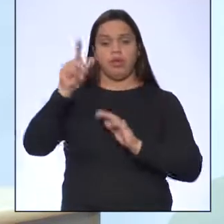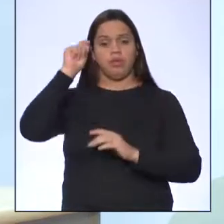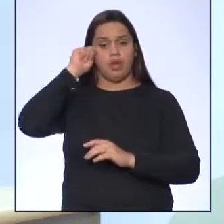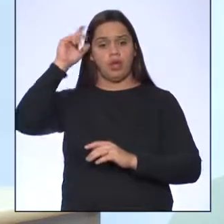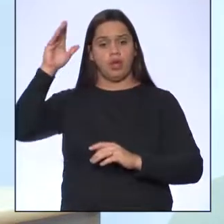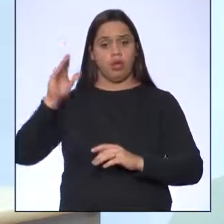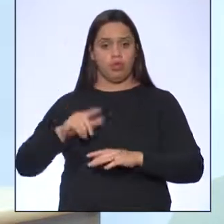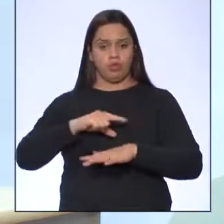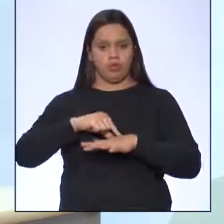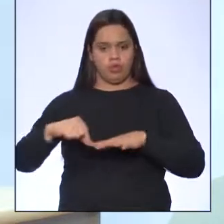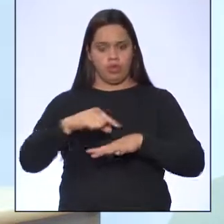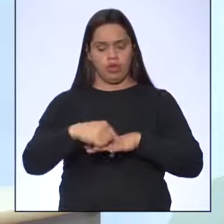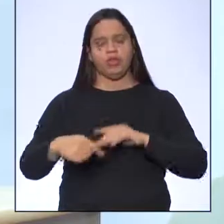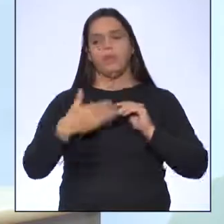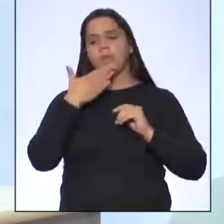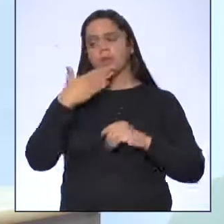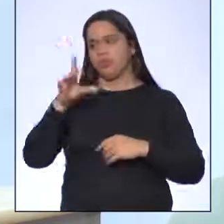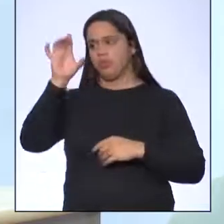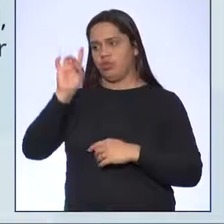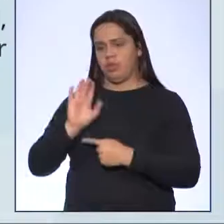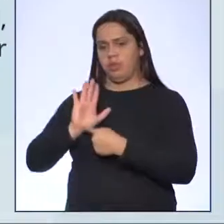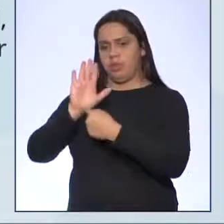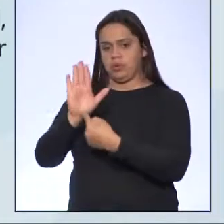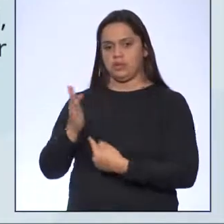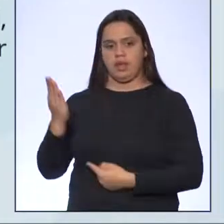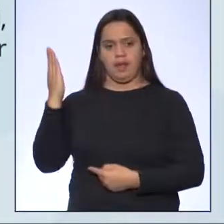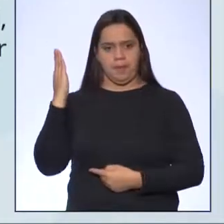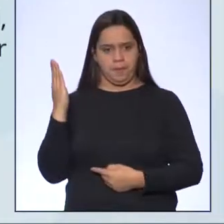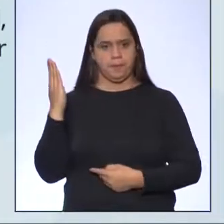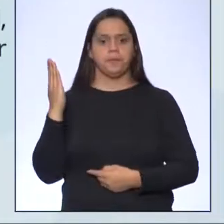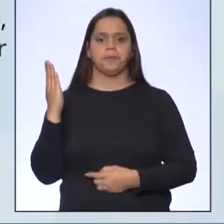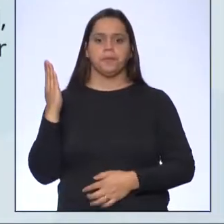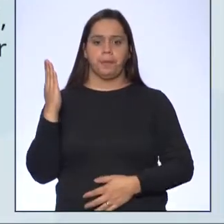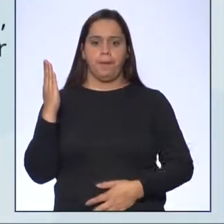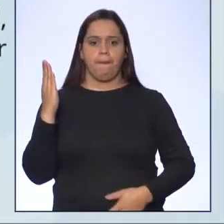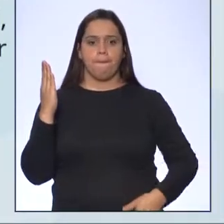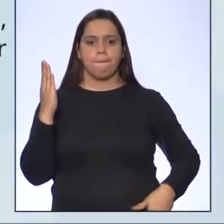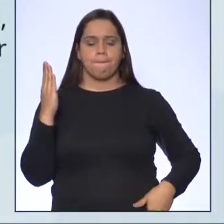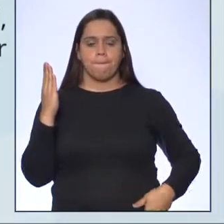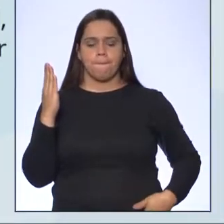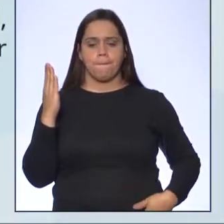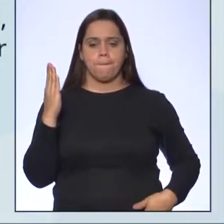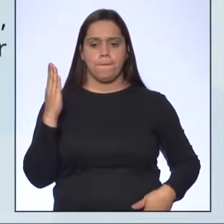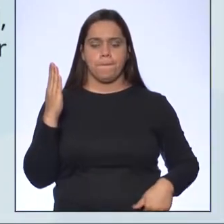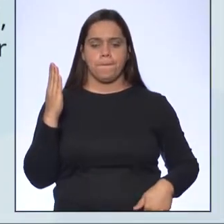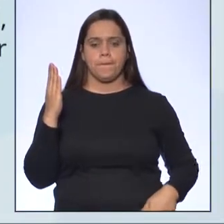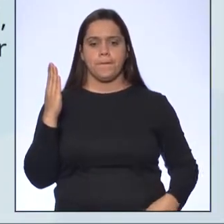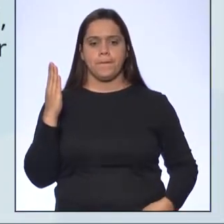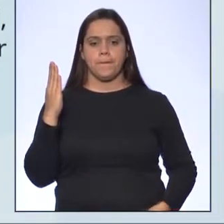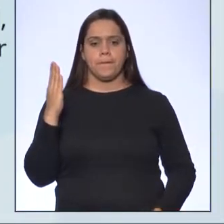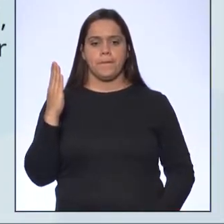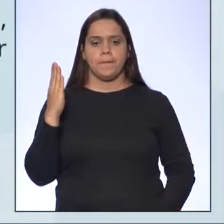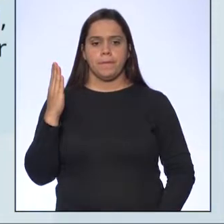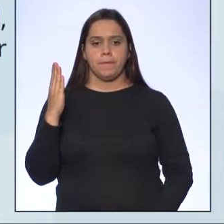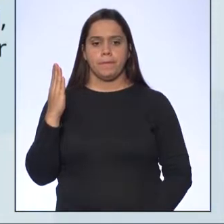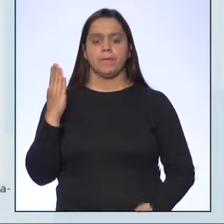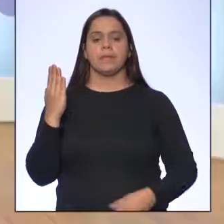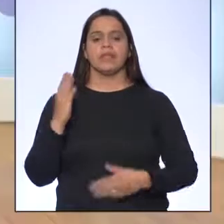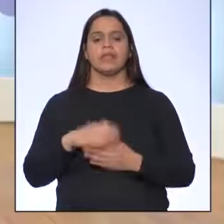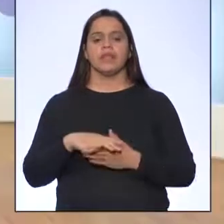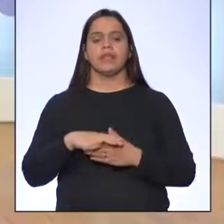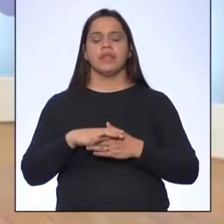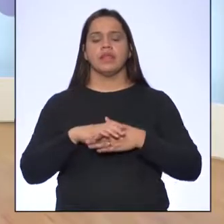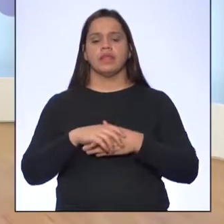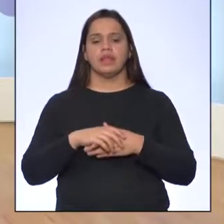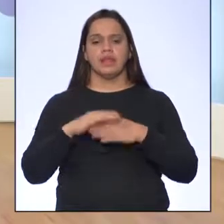vou pedir para o diretor colocar para a gente, né, essa anamorfose do continente africano. Pode passar mais uma tela,